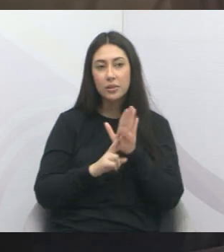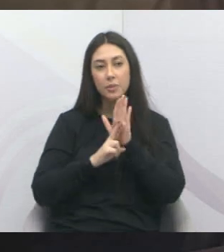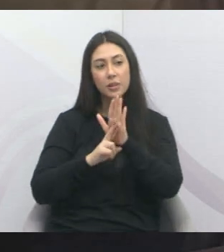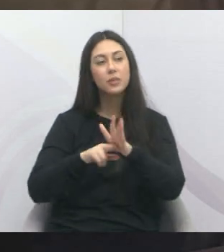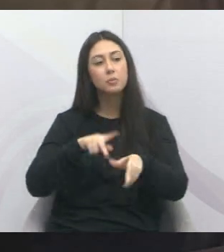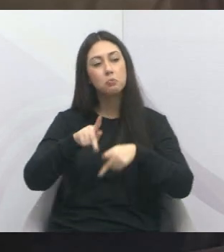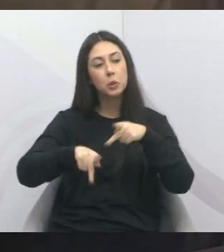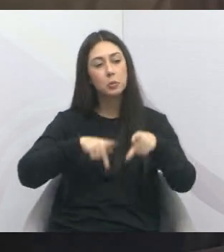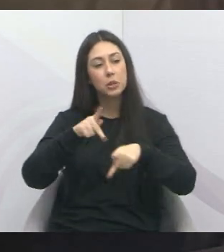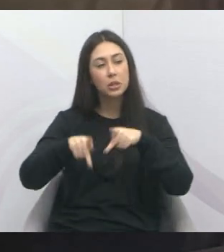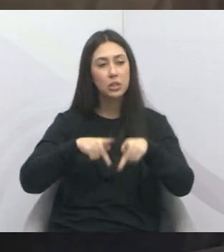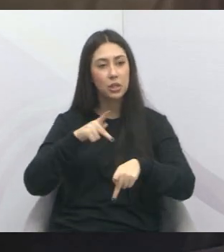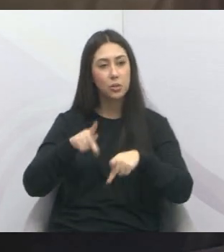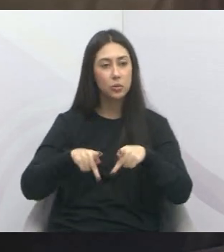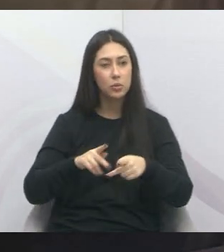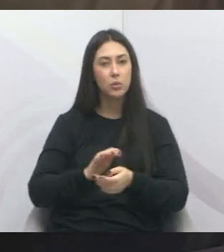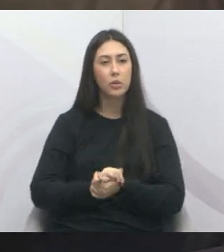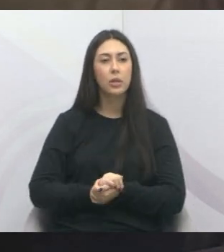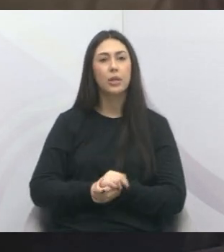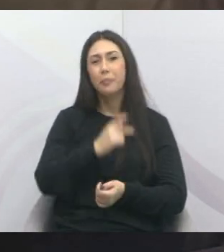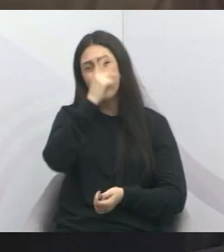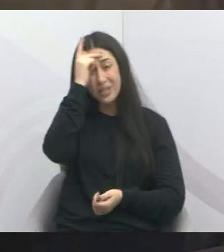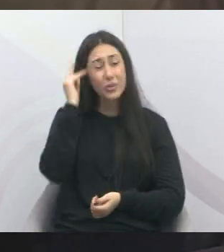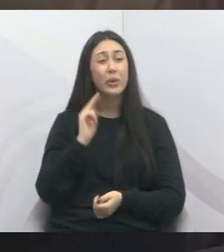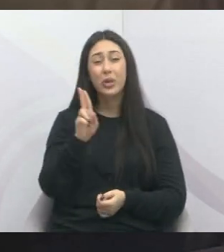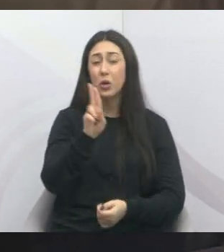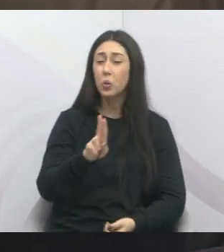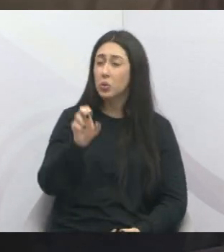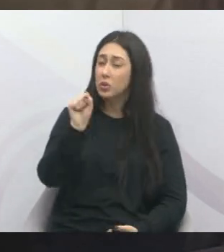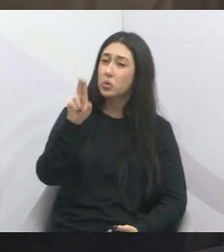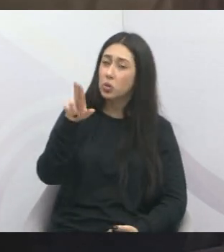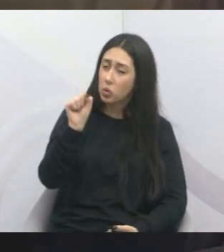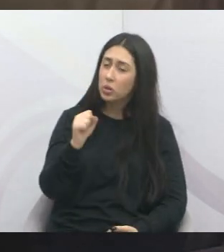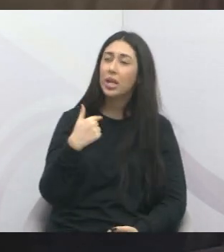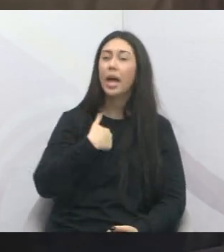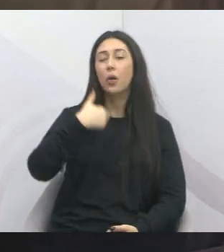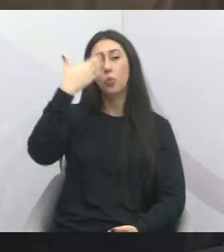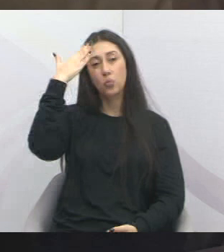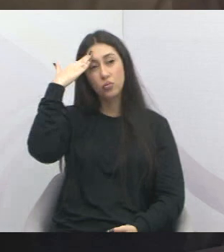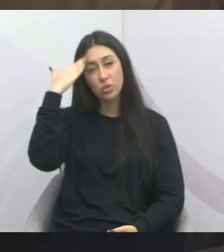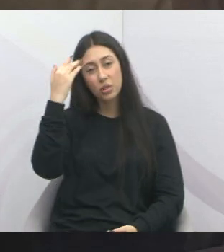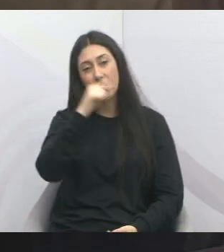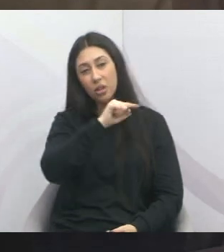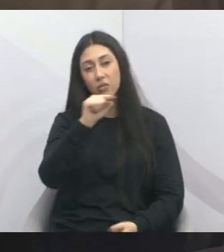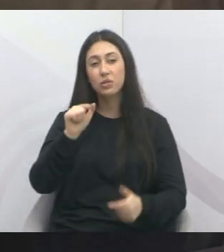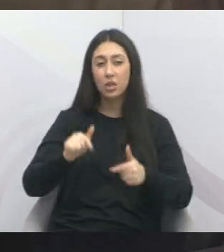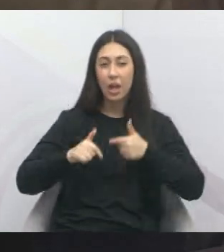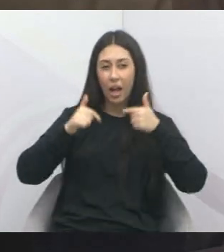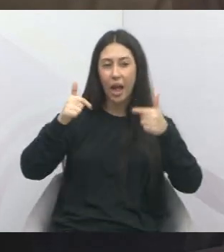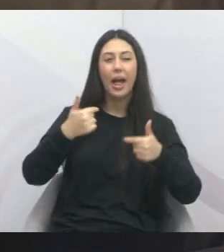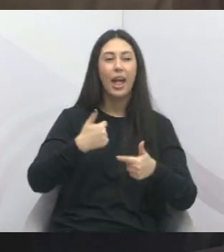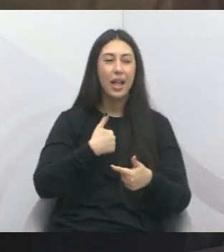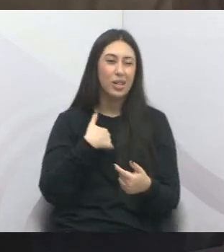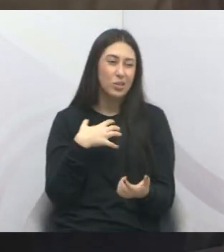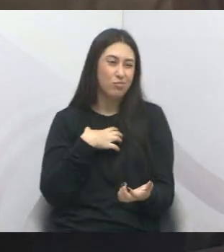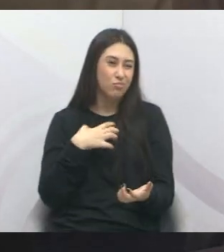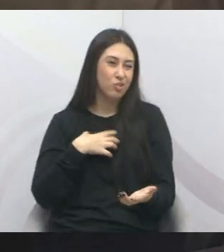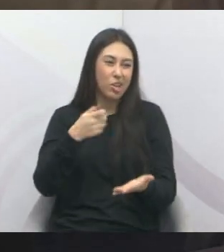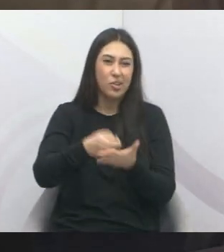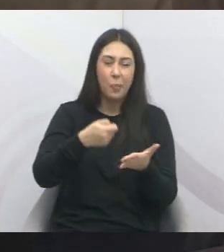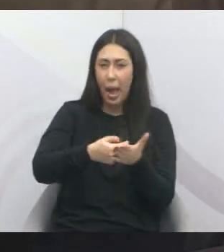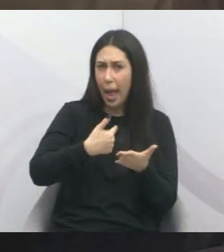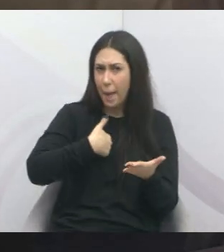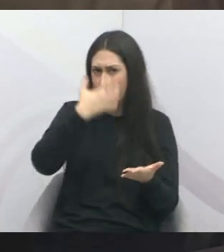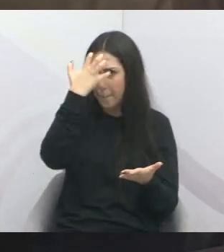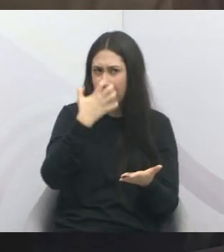população da cidade de Jacareí que usa o SUS dessa cidade. Eu sei que vocês estão lutando, batalhando, tem meu jeitão de cobrar, é esse, eu não estou